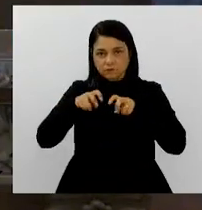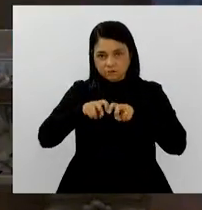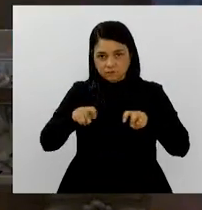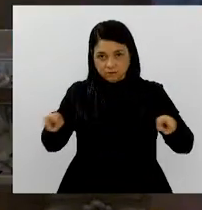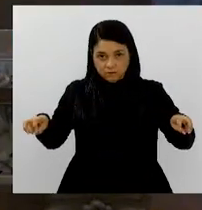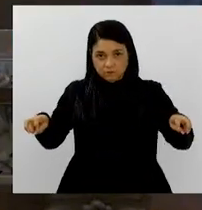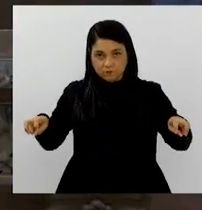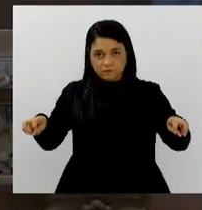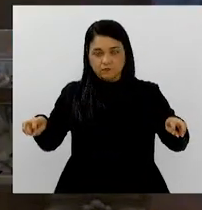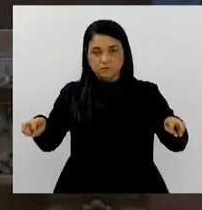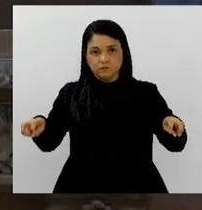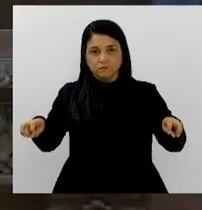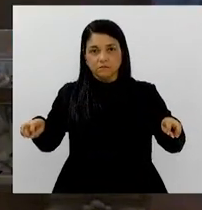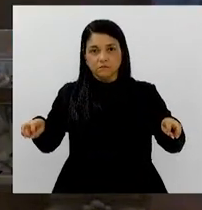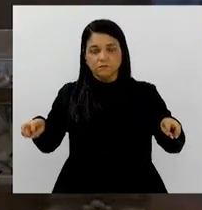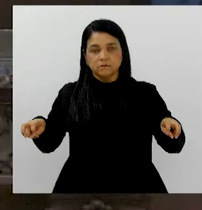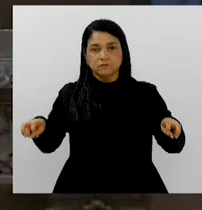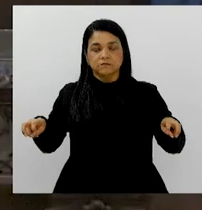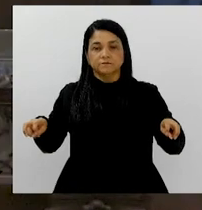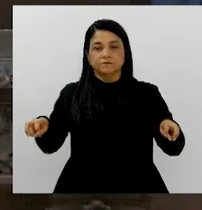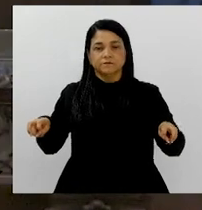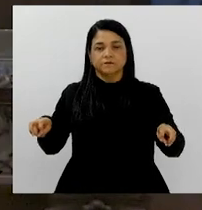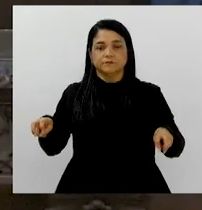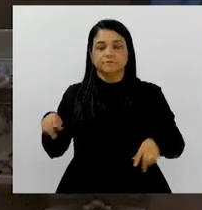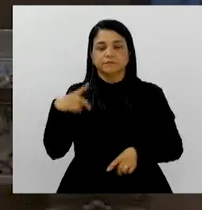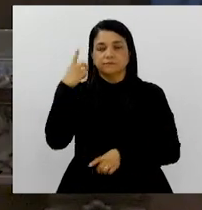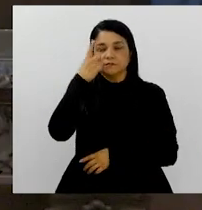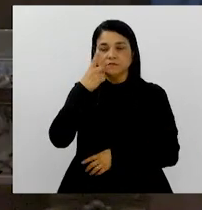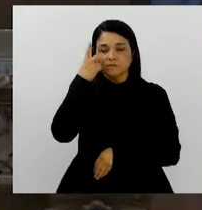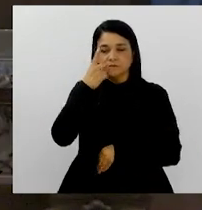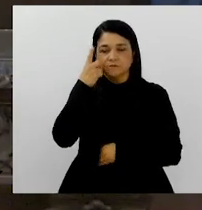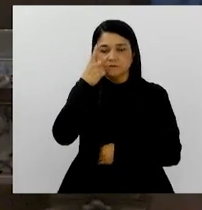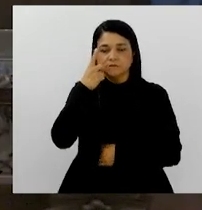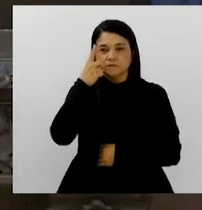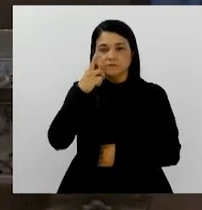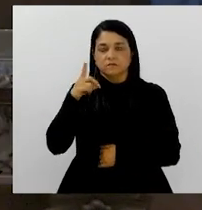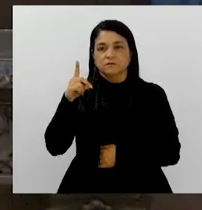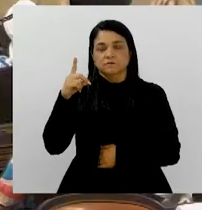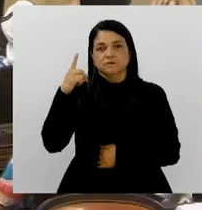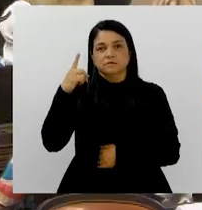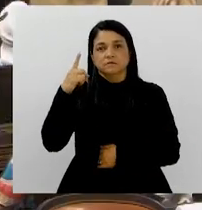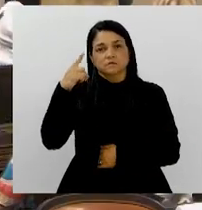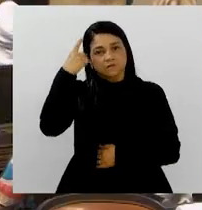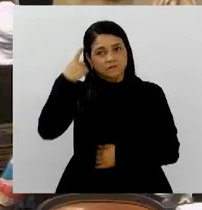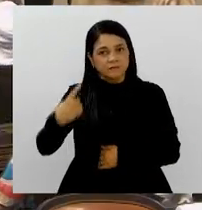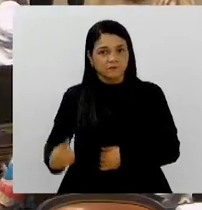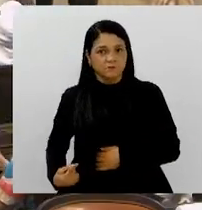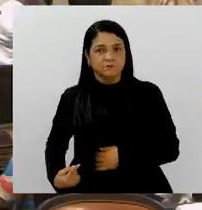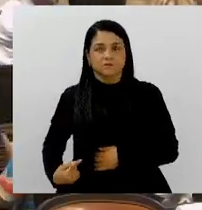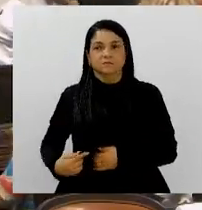mesa a querida, excelentíssima deputada Dani Balbi,